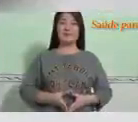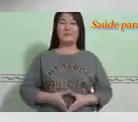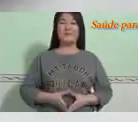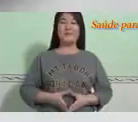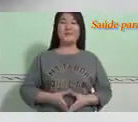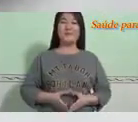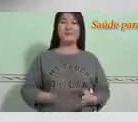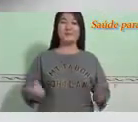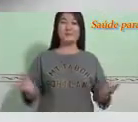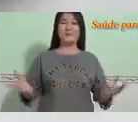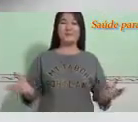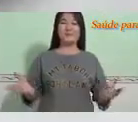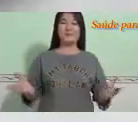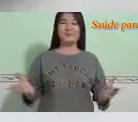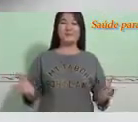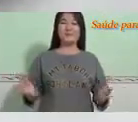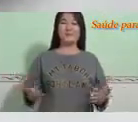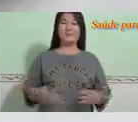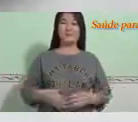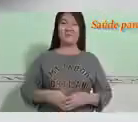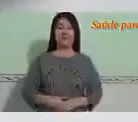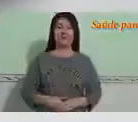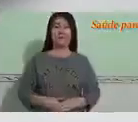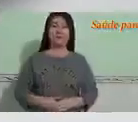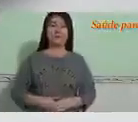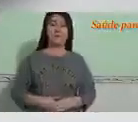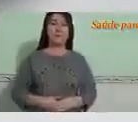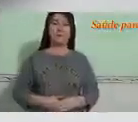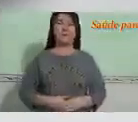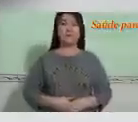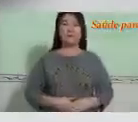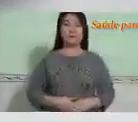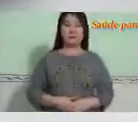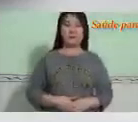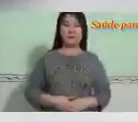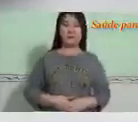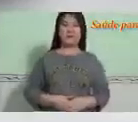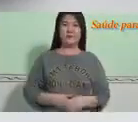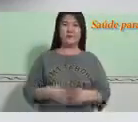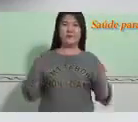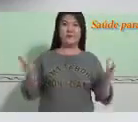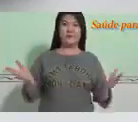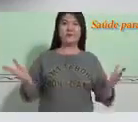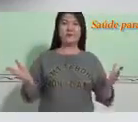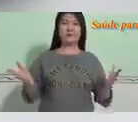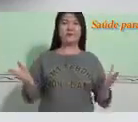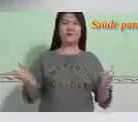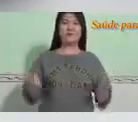de botar e na prevenção das crises das águas em pessoas como artrite gotosa crônica